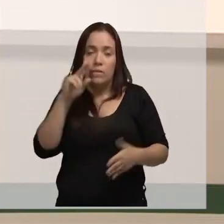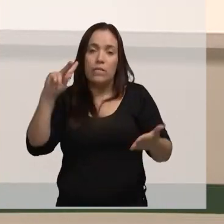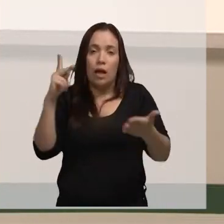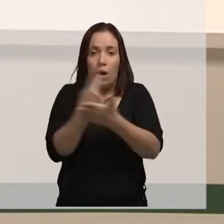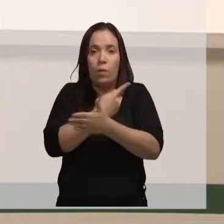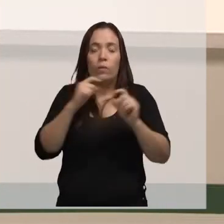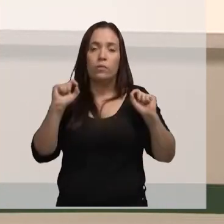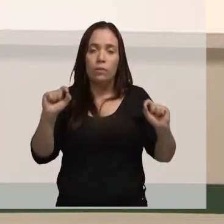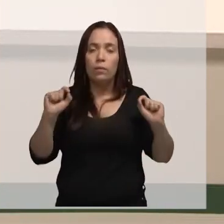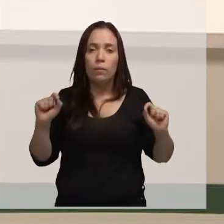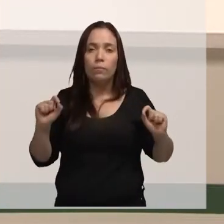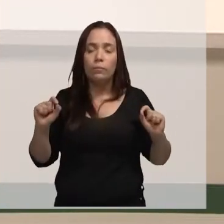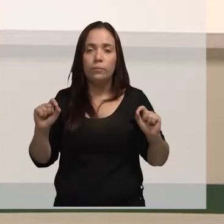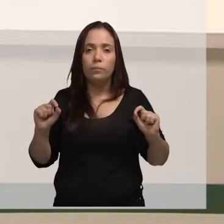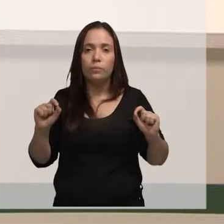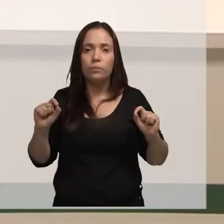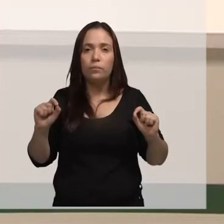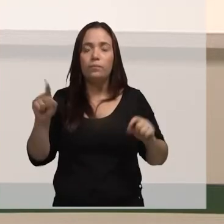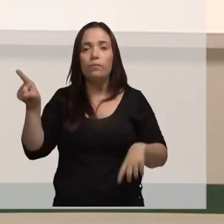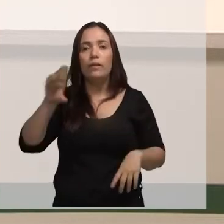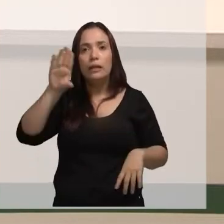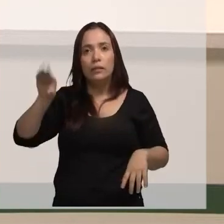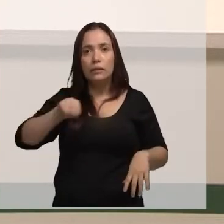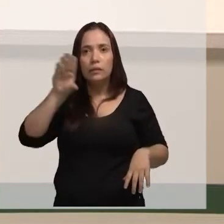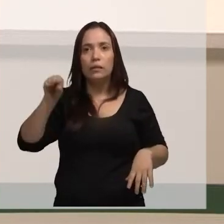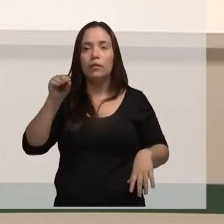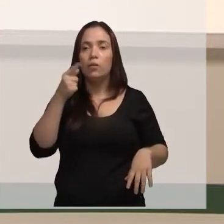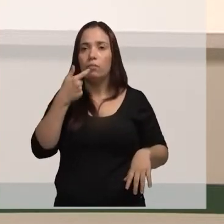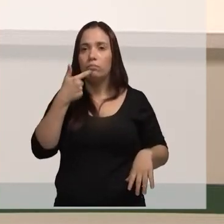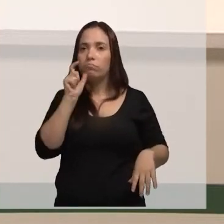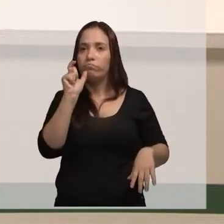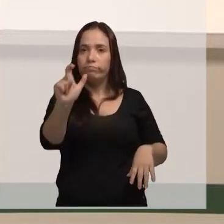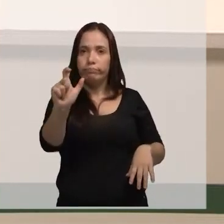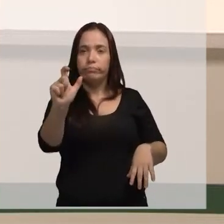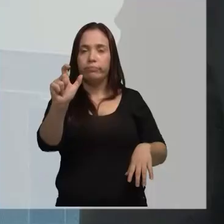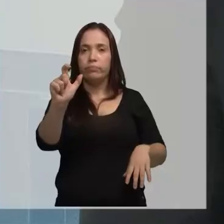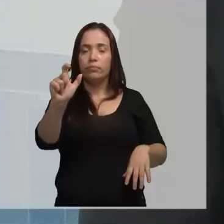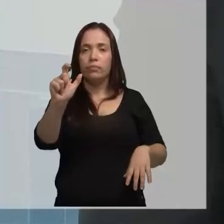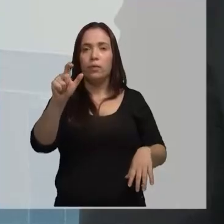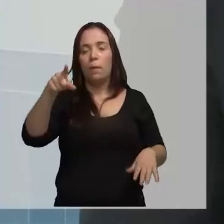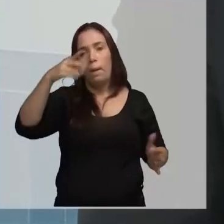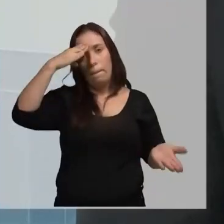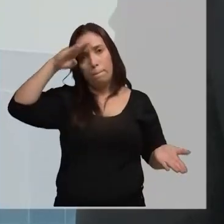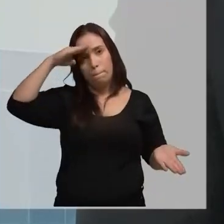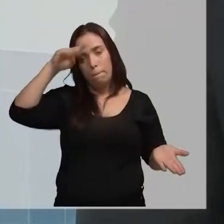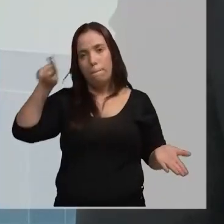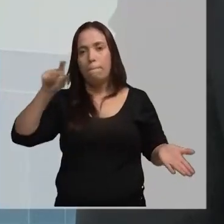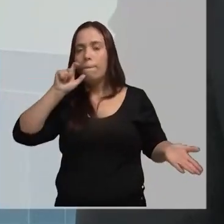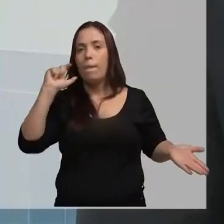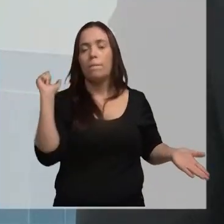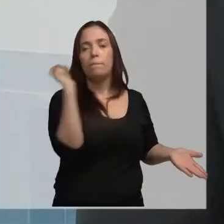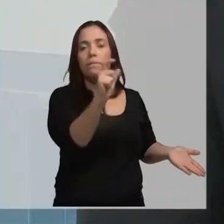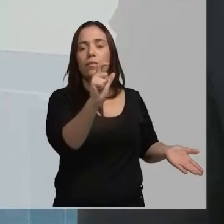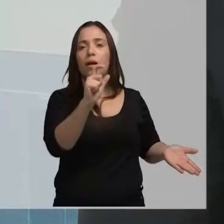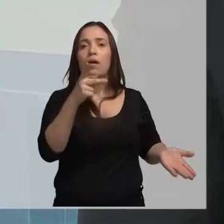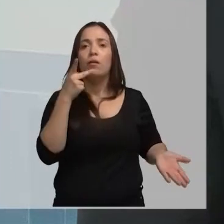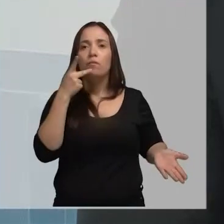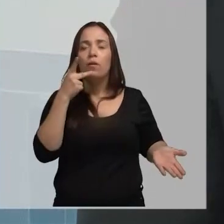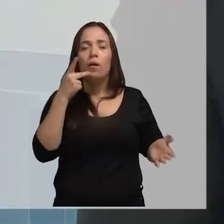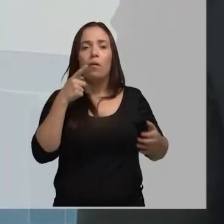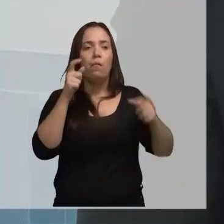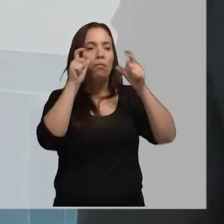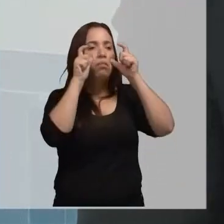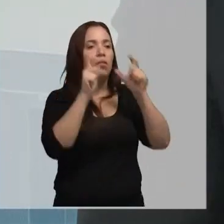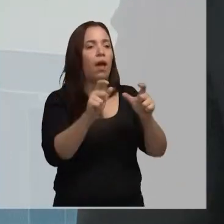final, que é uma frase do Ciro pesada para cima do Bolsonaro, né? Que o Ciro disse que não tinha interesse nos eleitores